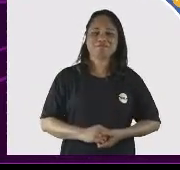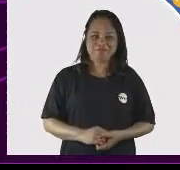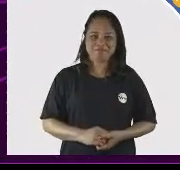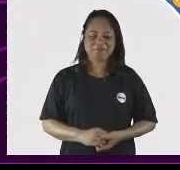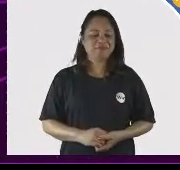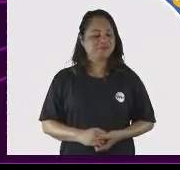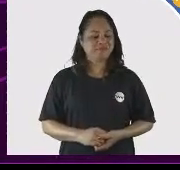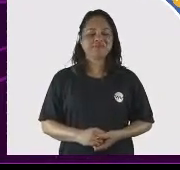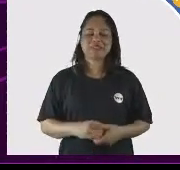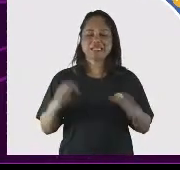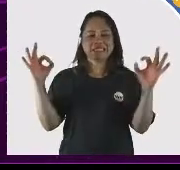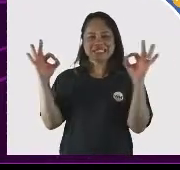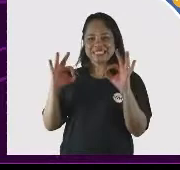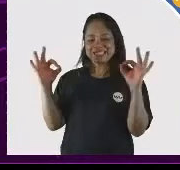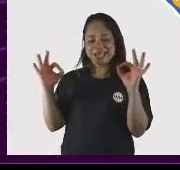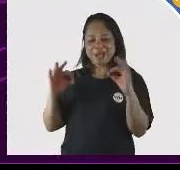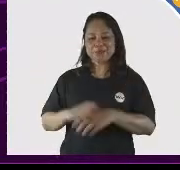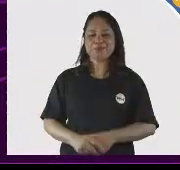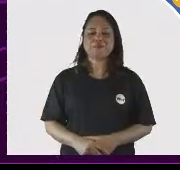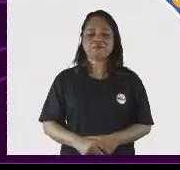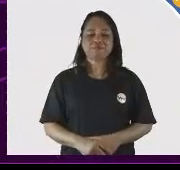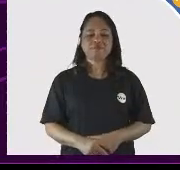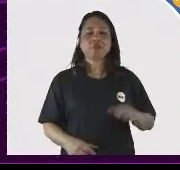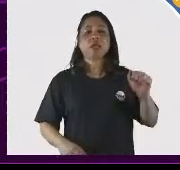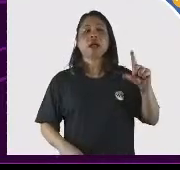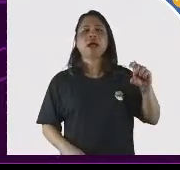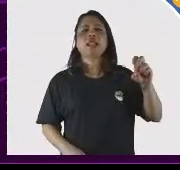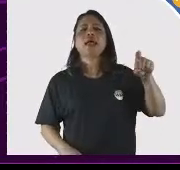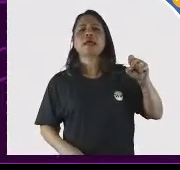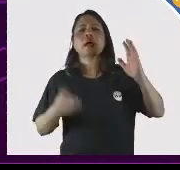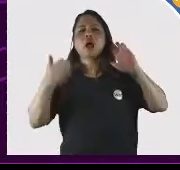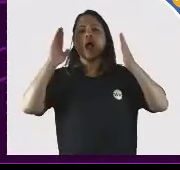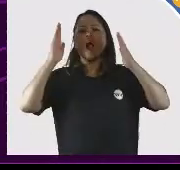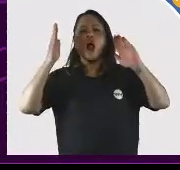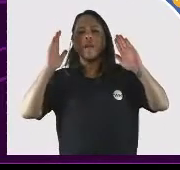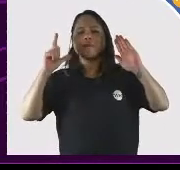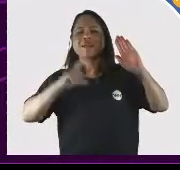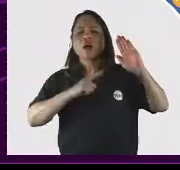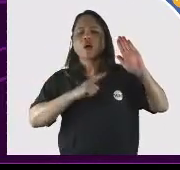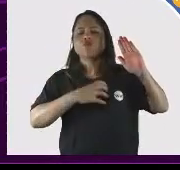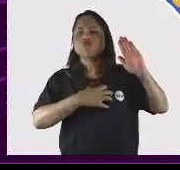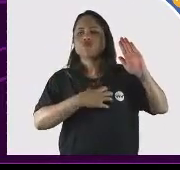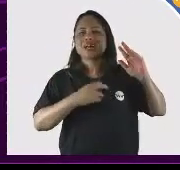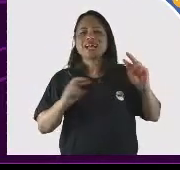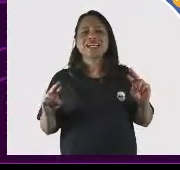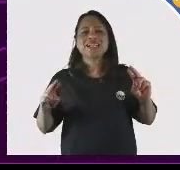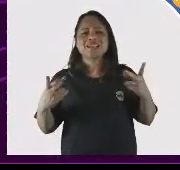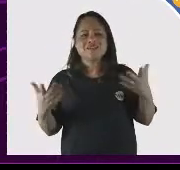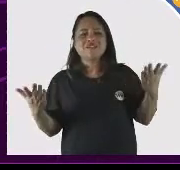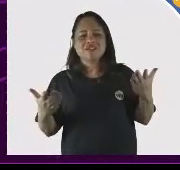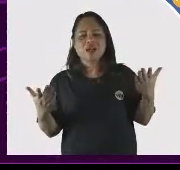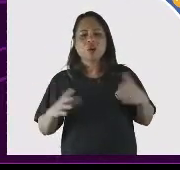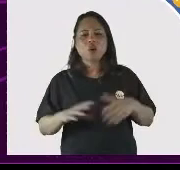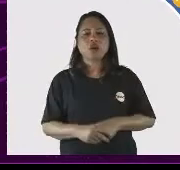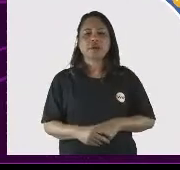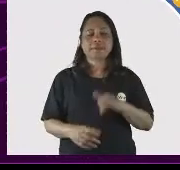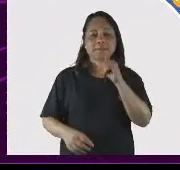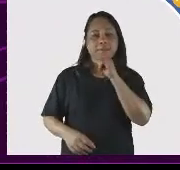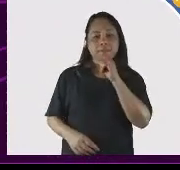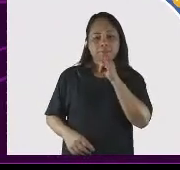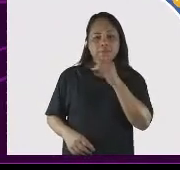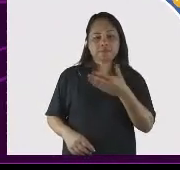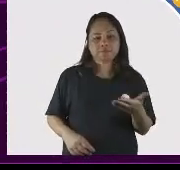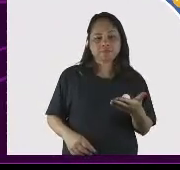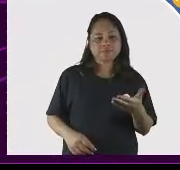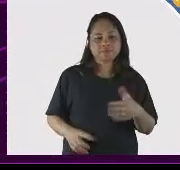tá certo Alex no caso do segmento de caminhões algumas diferenças né como tem que pegar por exemplo demanda